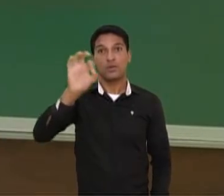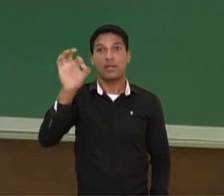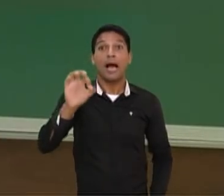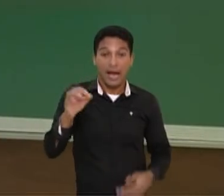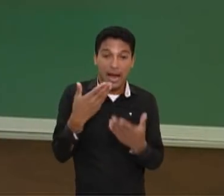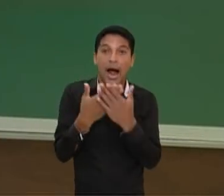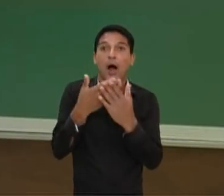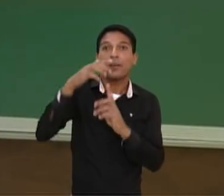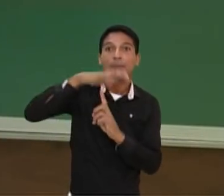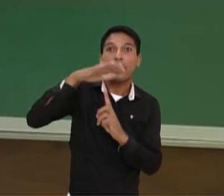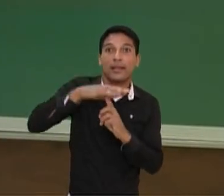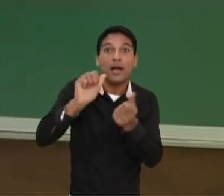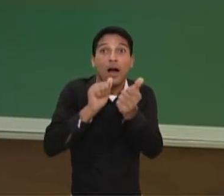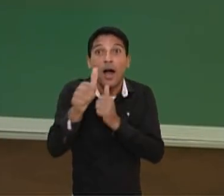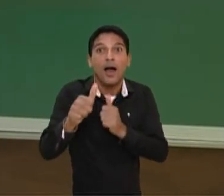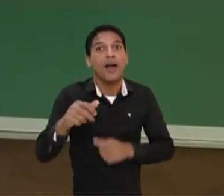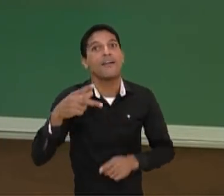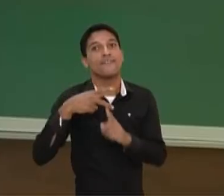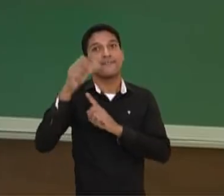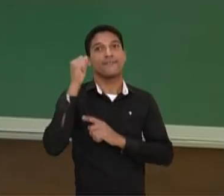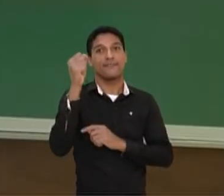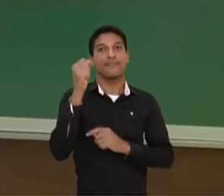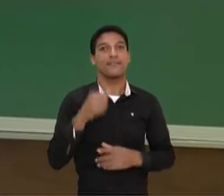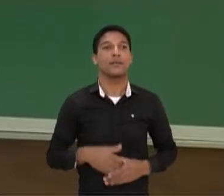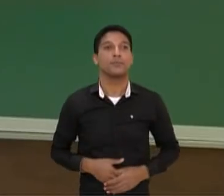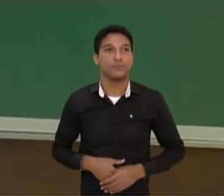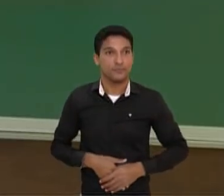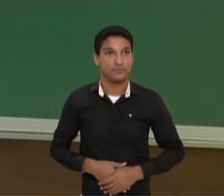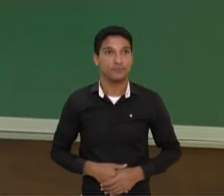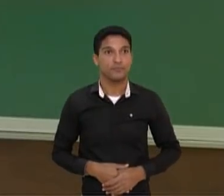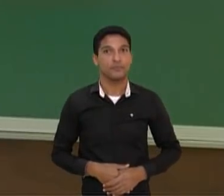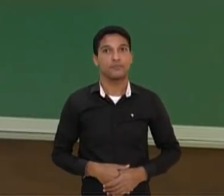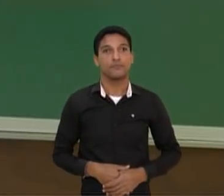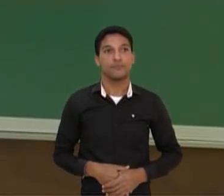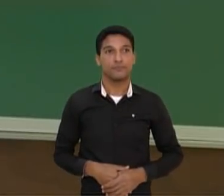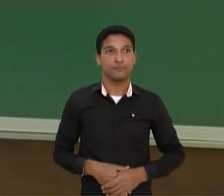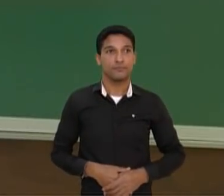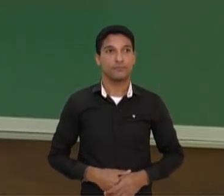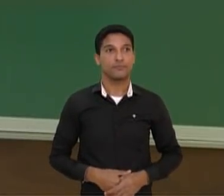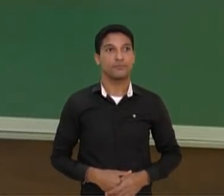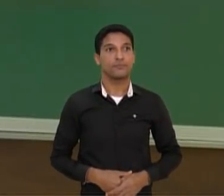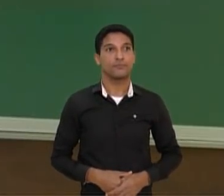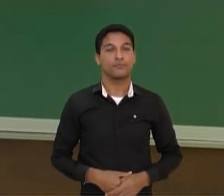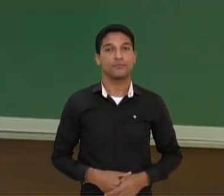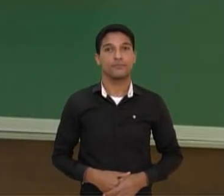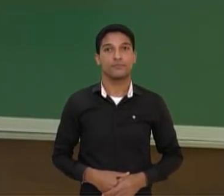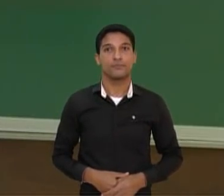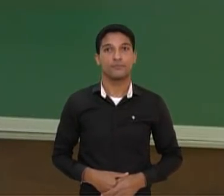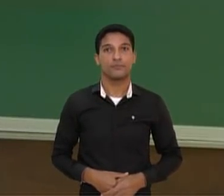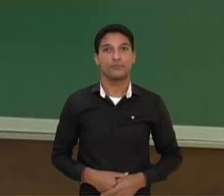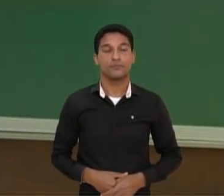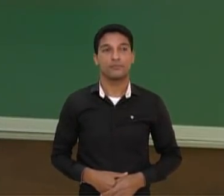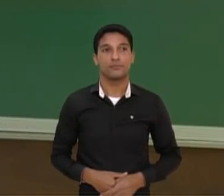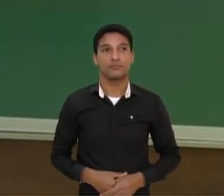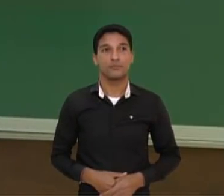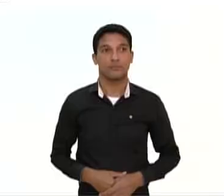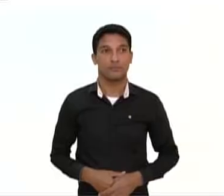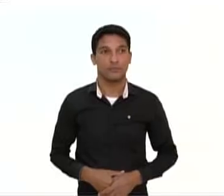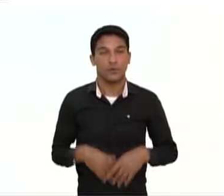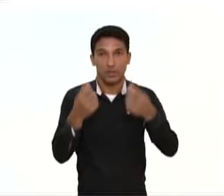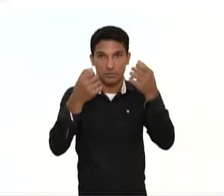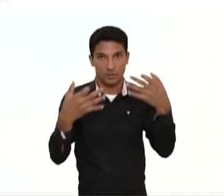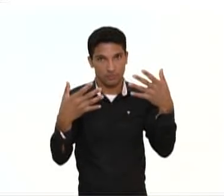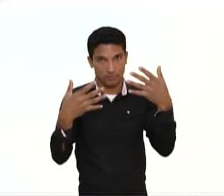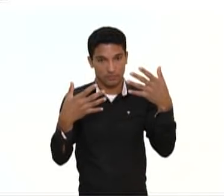assim, ou assim. Tanto faz, tá? Os 3 jeitos tá certinho. Então, definindo agora certinho.